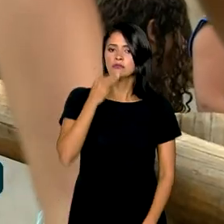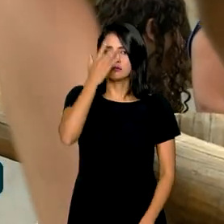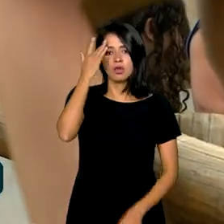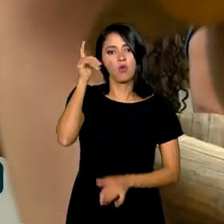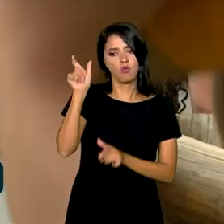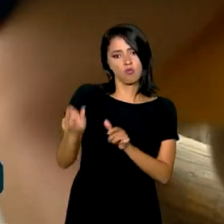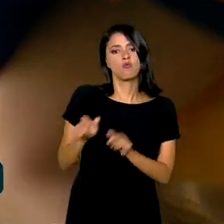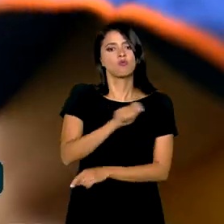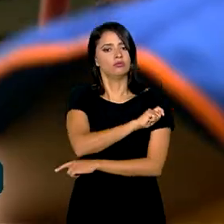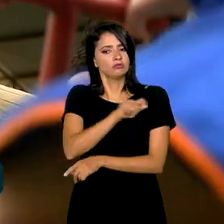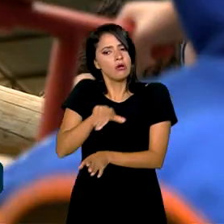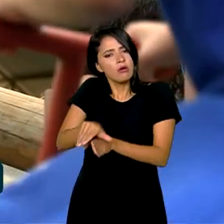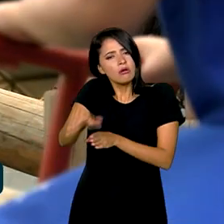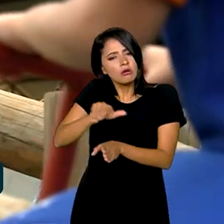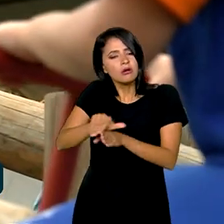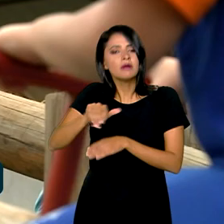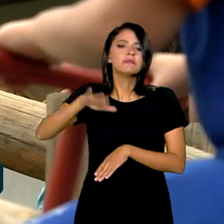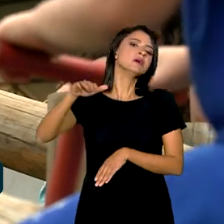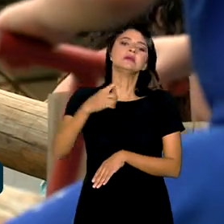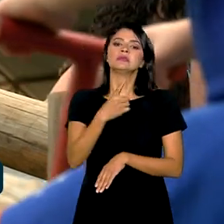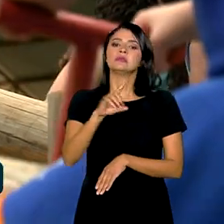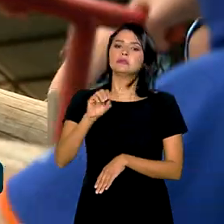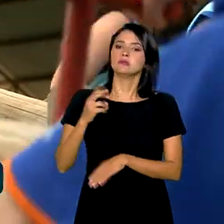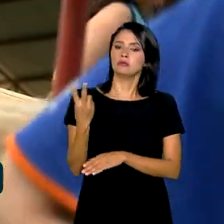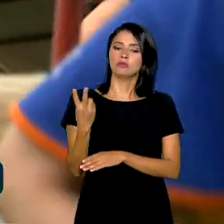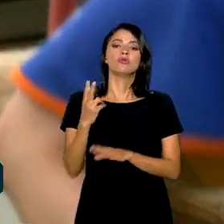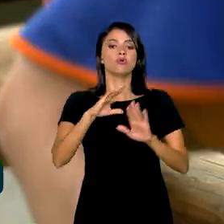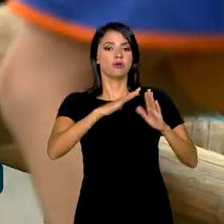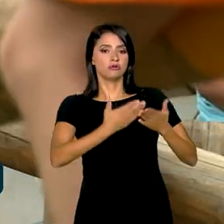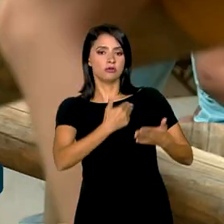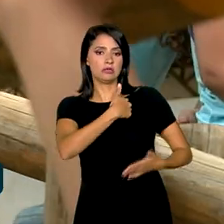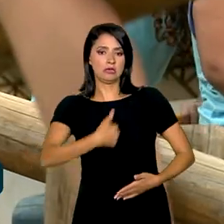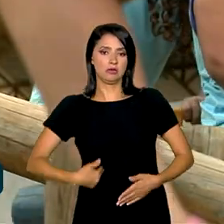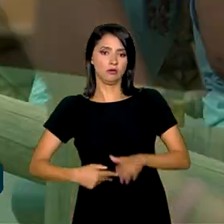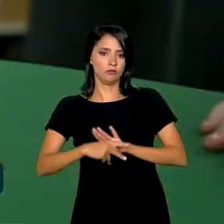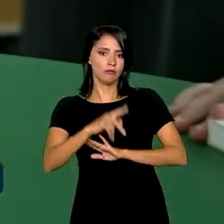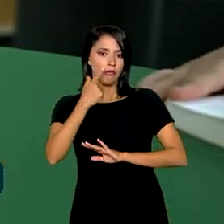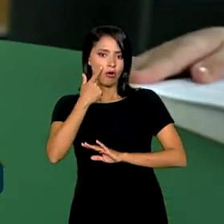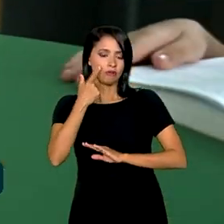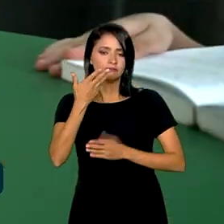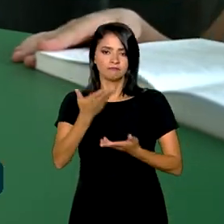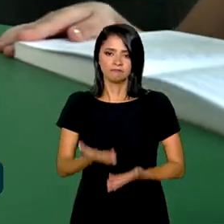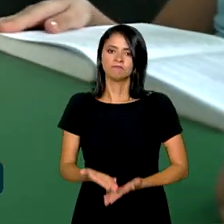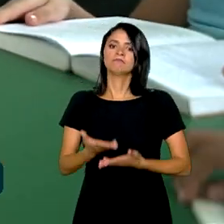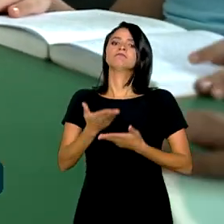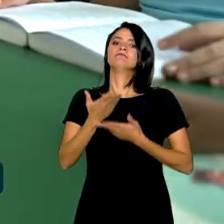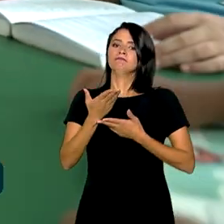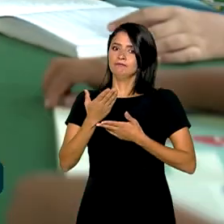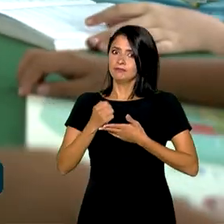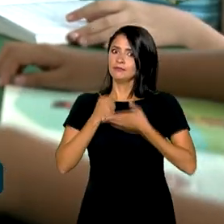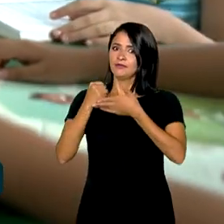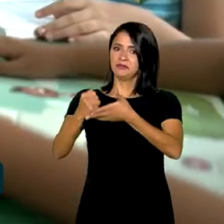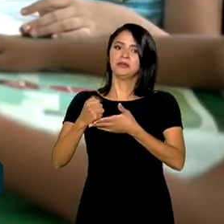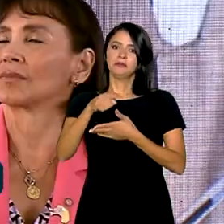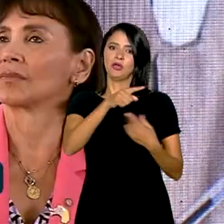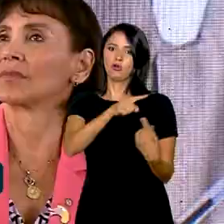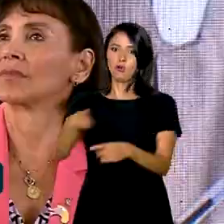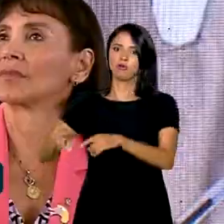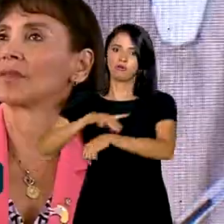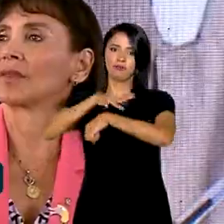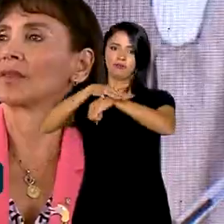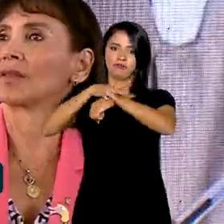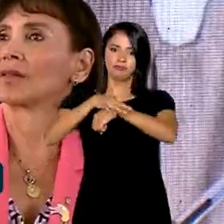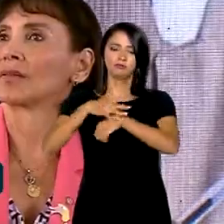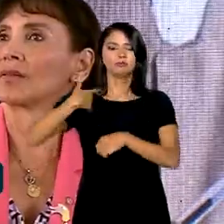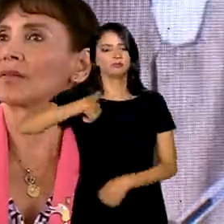sejam orientados em mais de 102 mil instituições públicas de ensino. Um reforço grande no combate à doença. O que